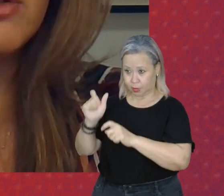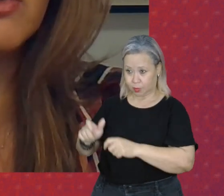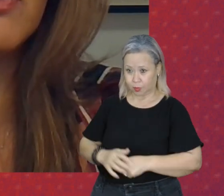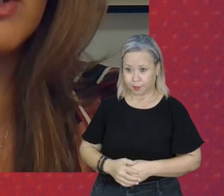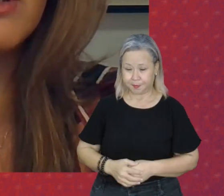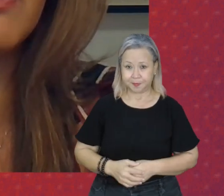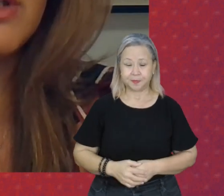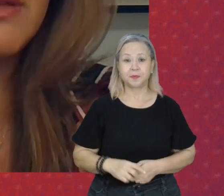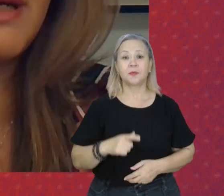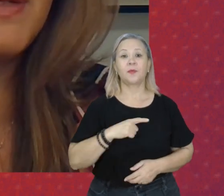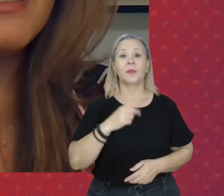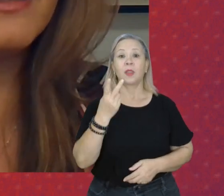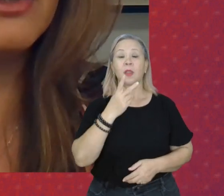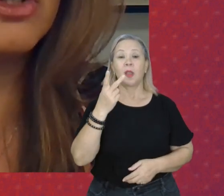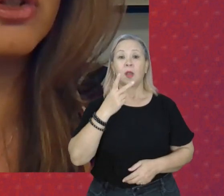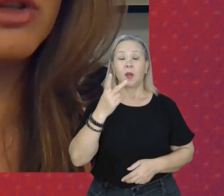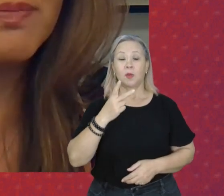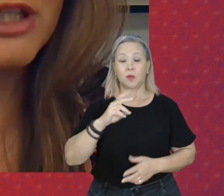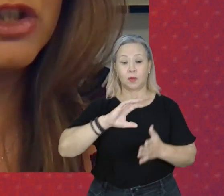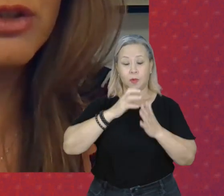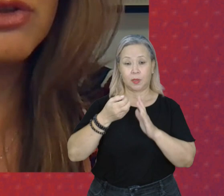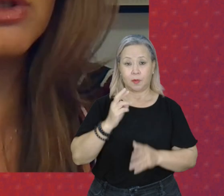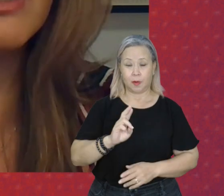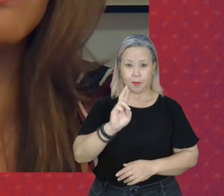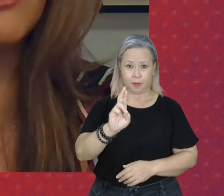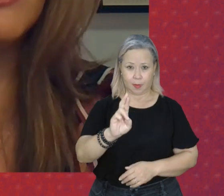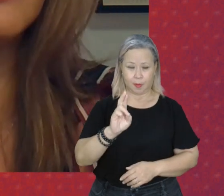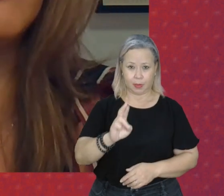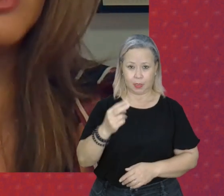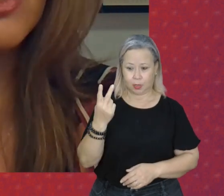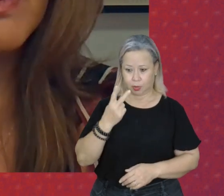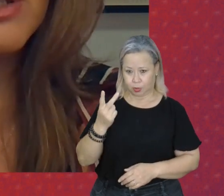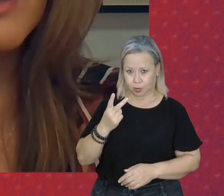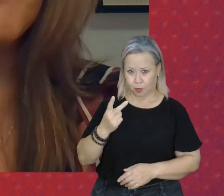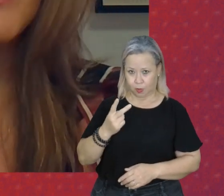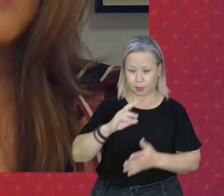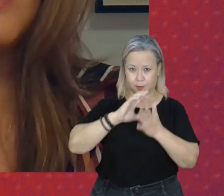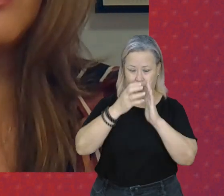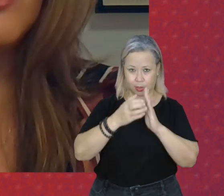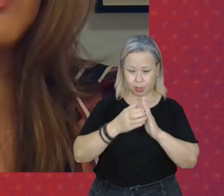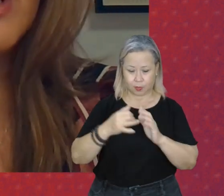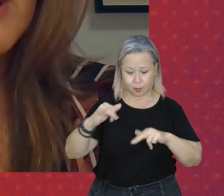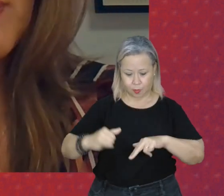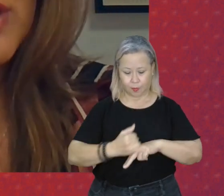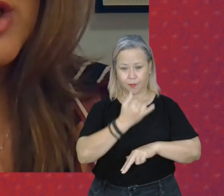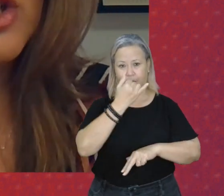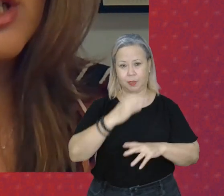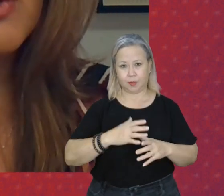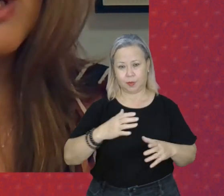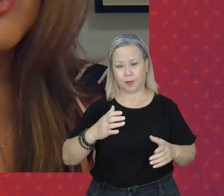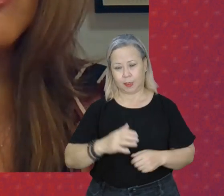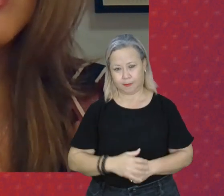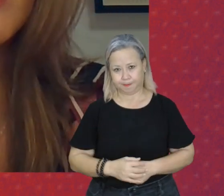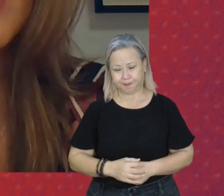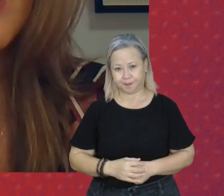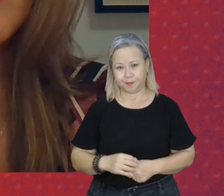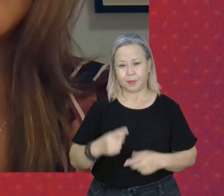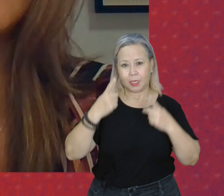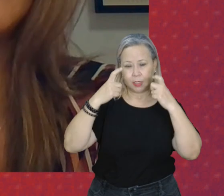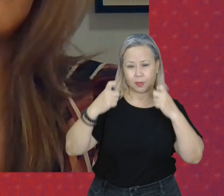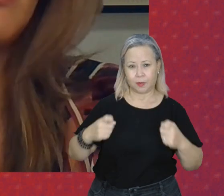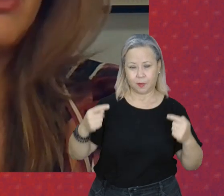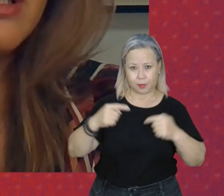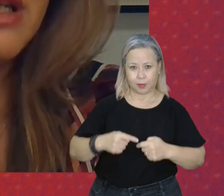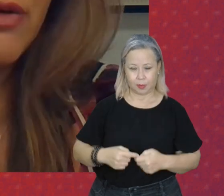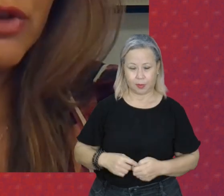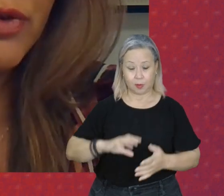representantes de dois partidos foram as maiores vítimas de violência política, que os partidos de esquerda